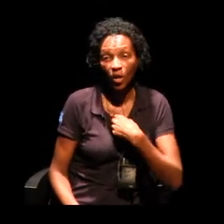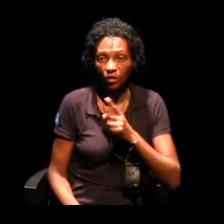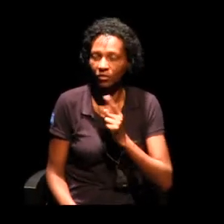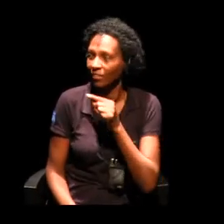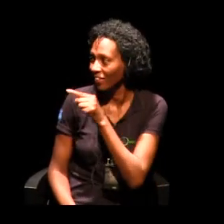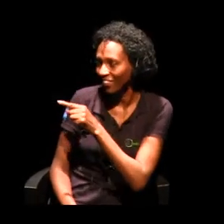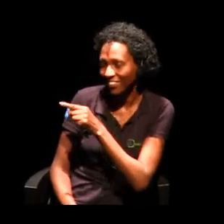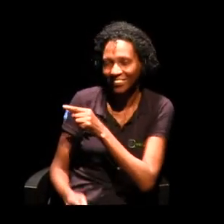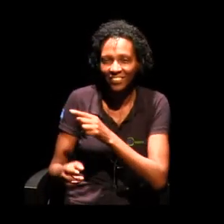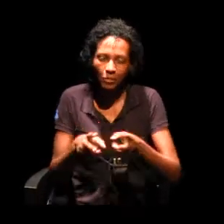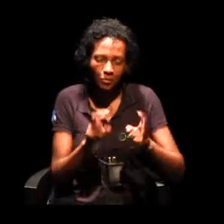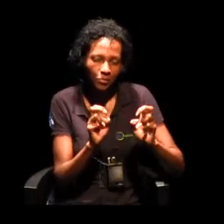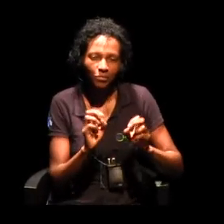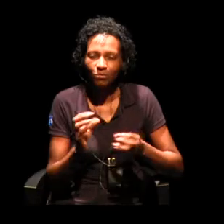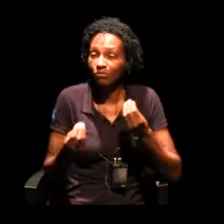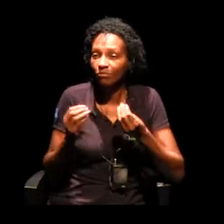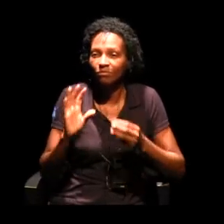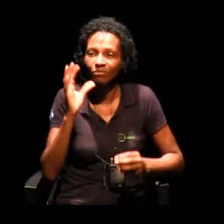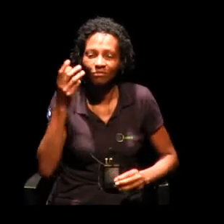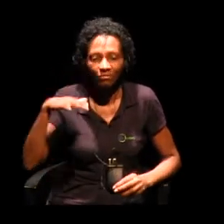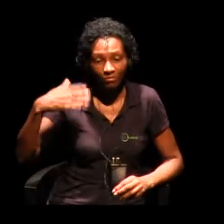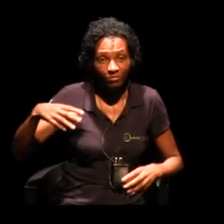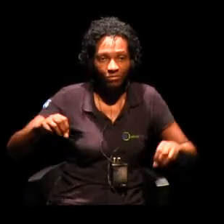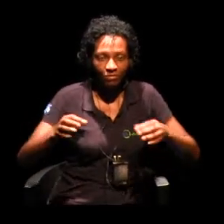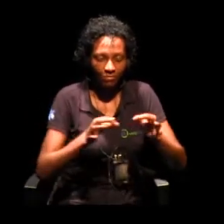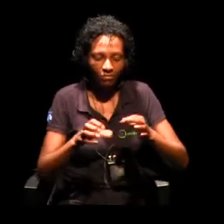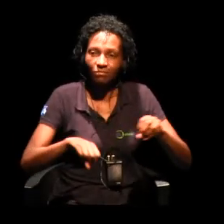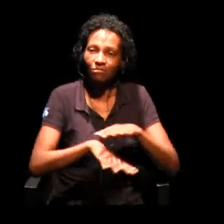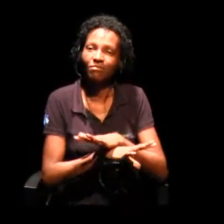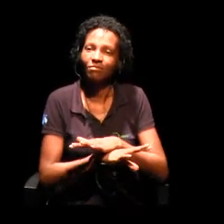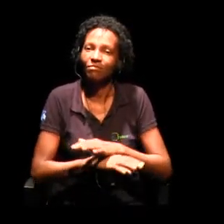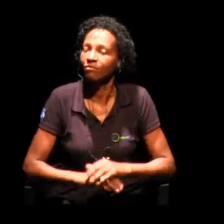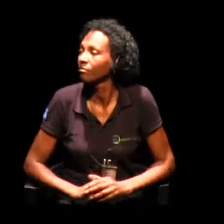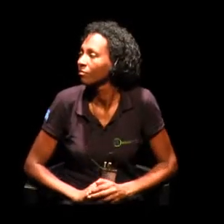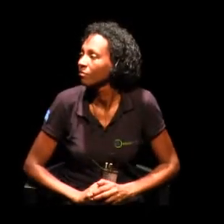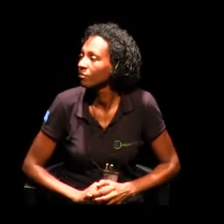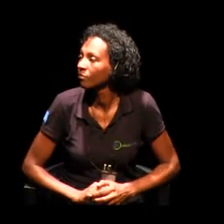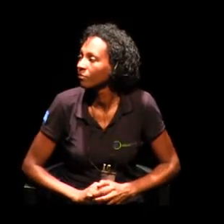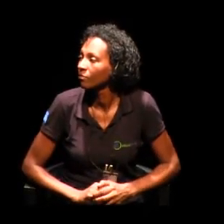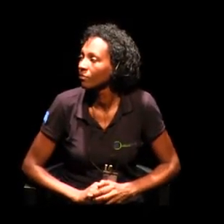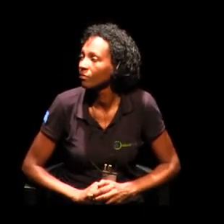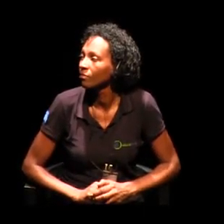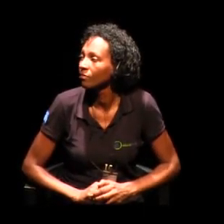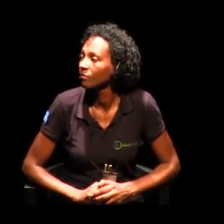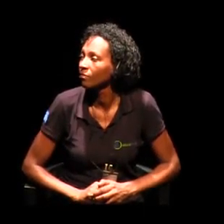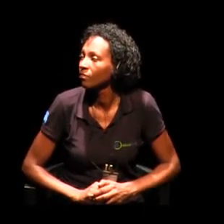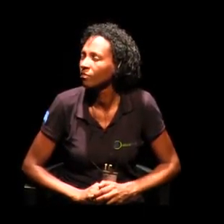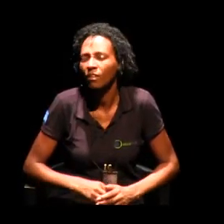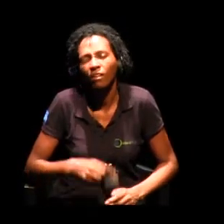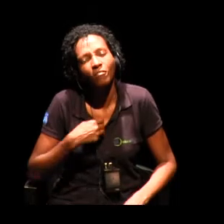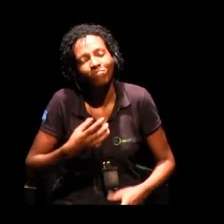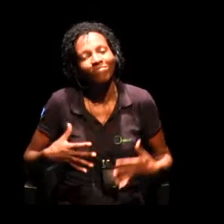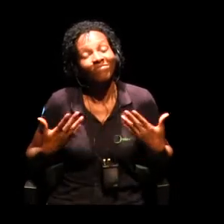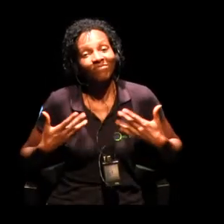imagem, para vocês verem mais ou menos como é que ficou depois de pronto.